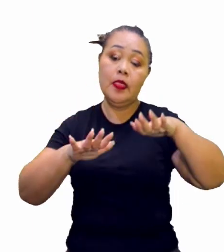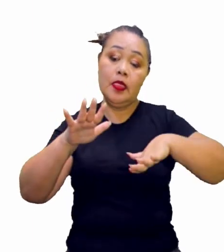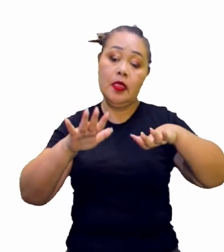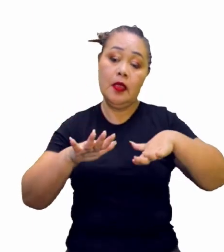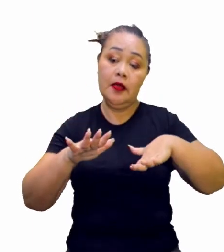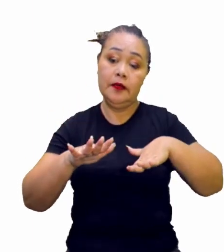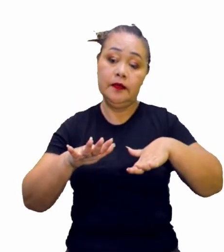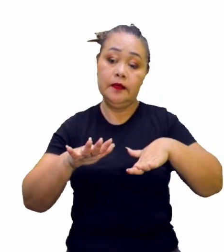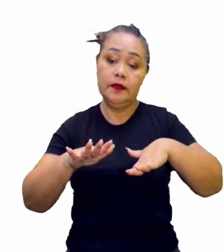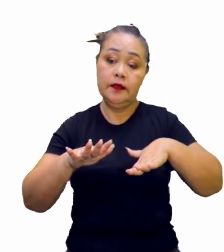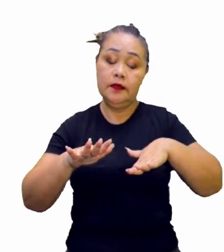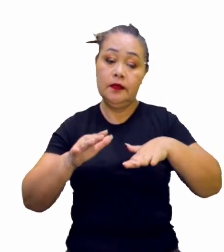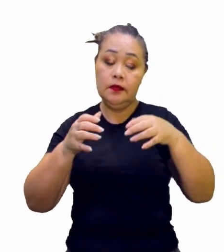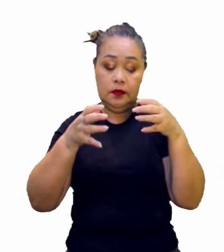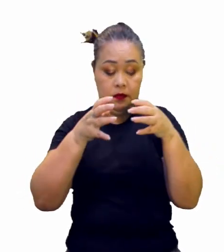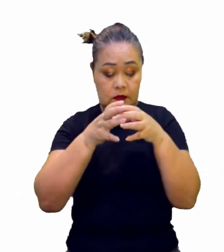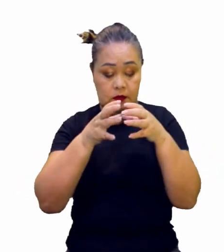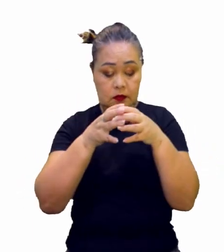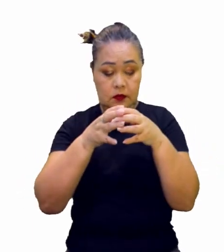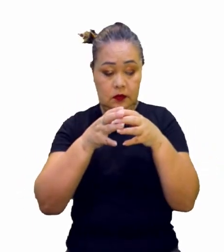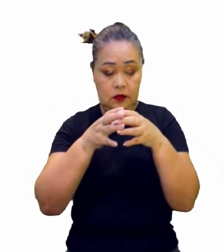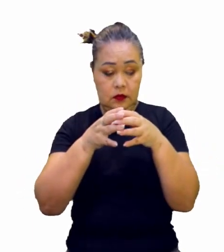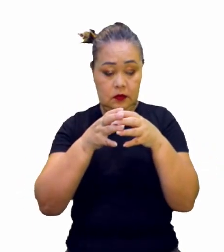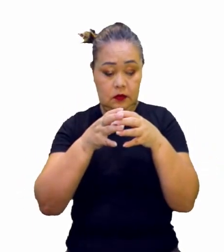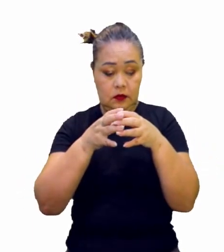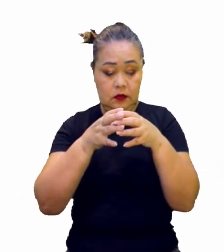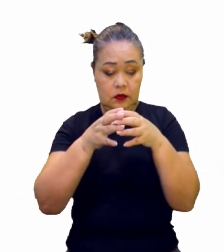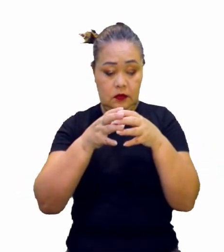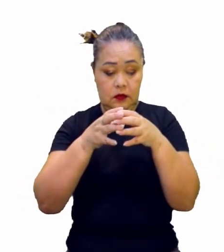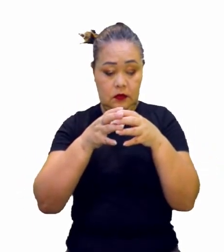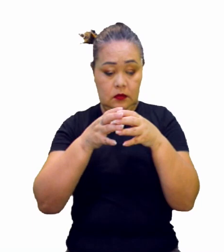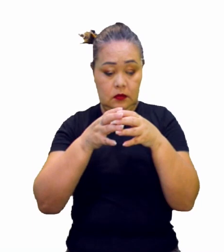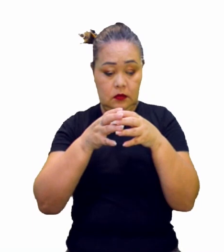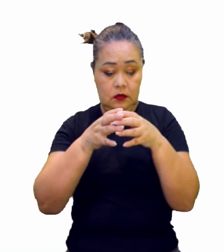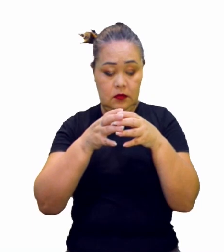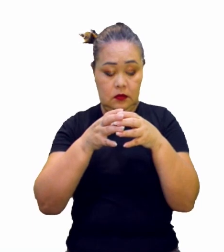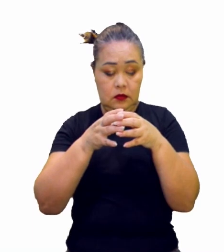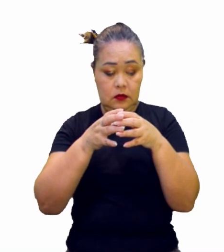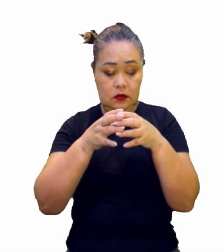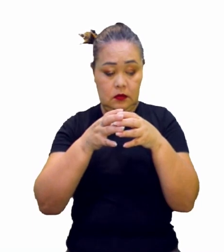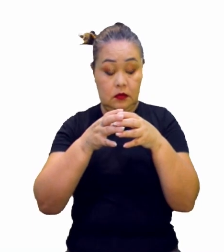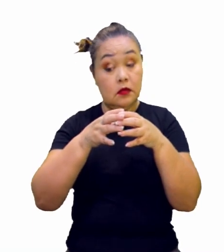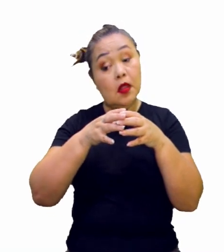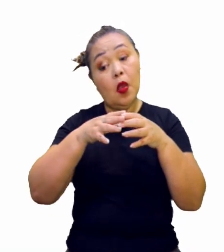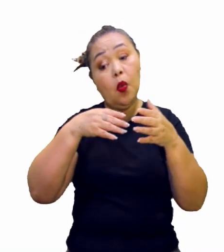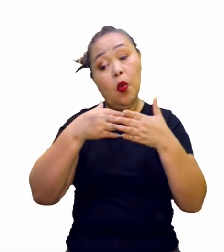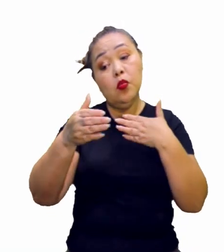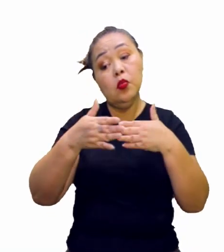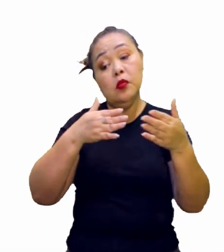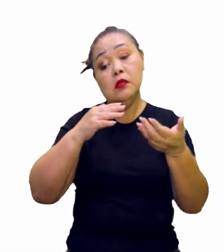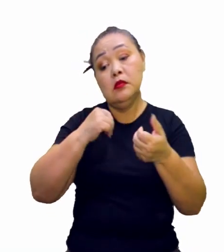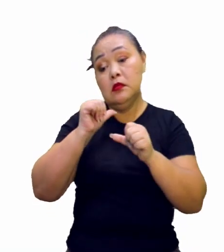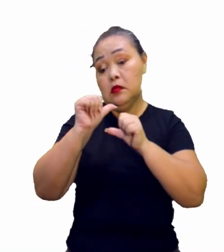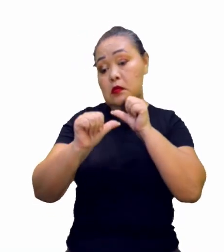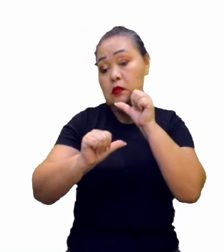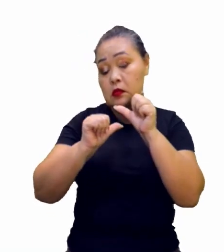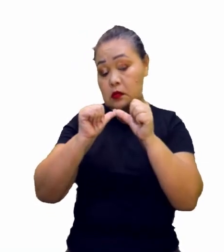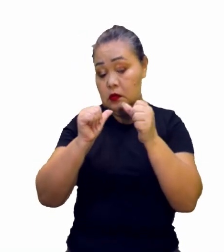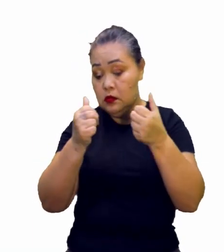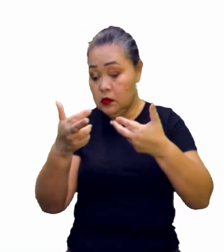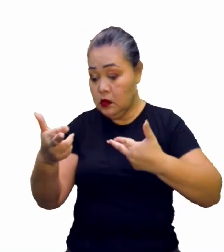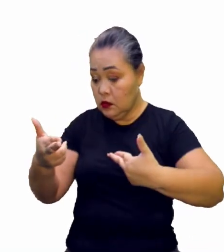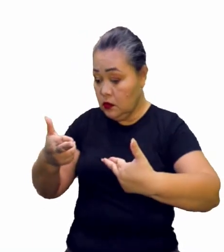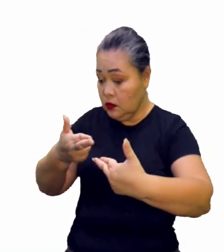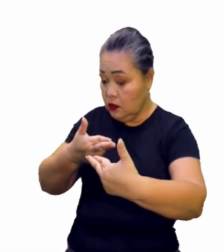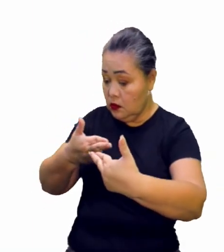de algumas espécies, onde qualquer alteração entre as